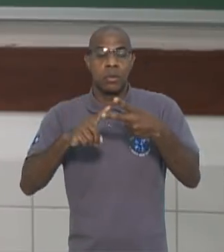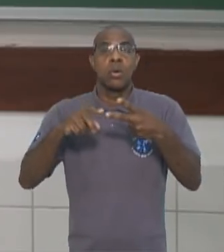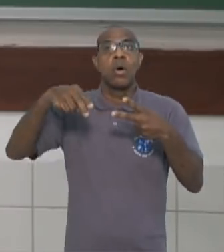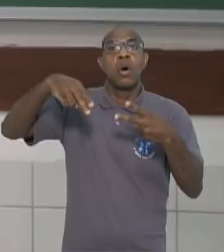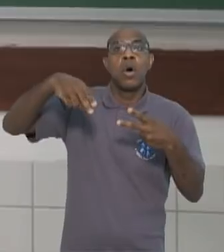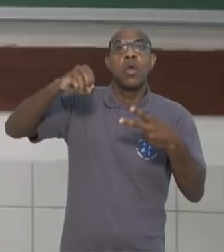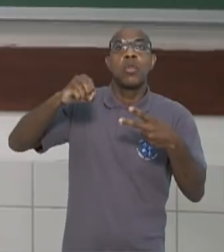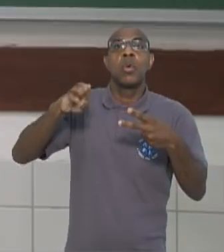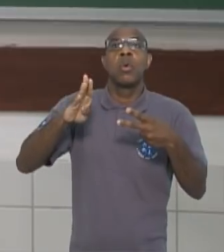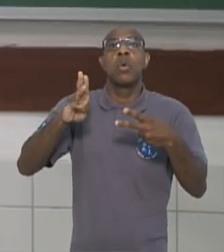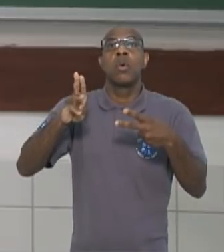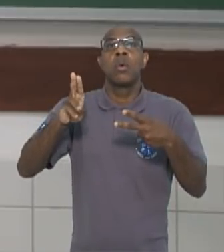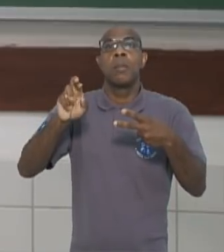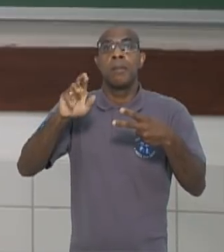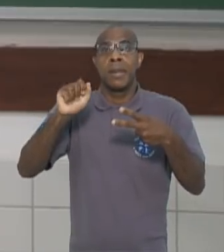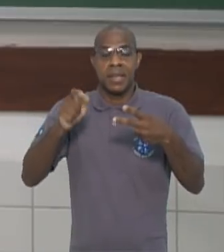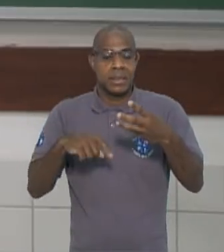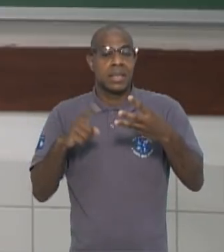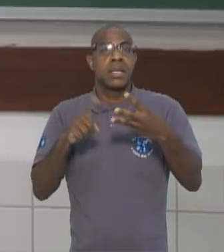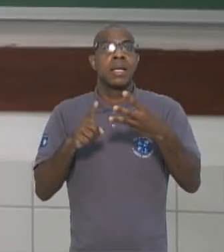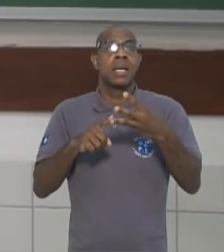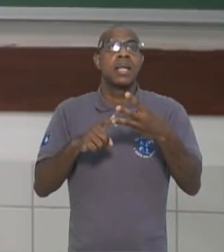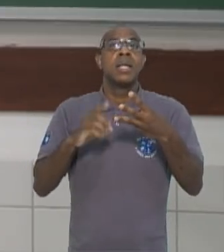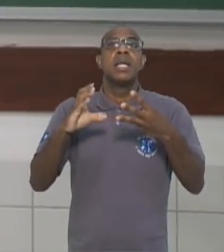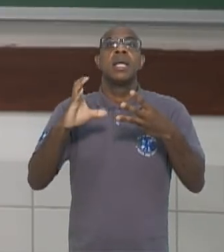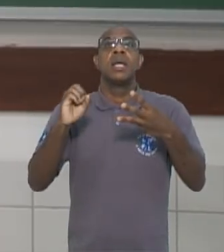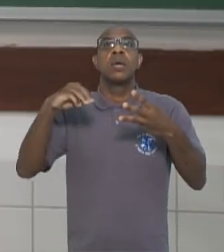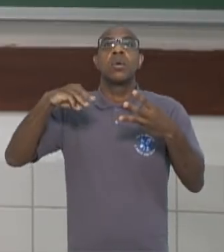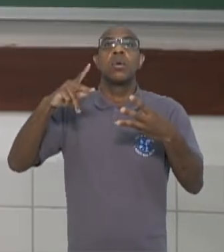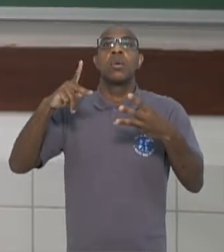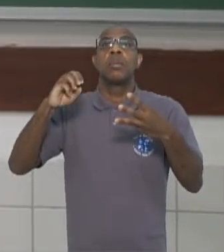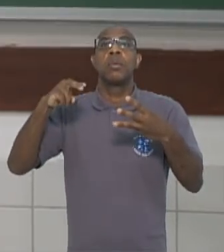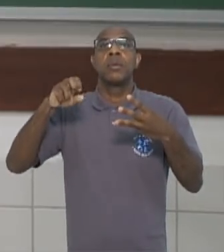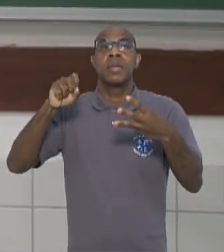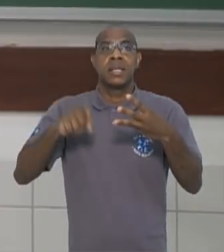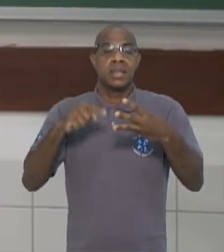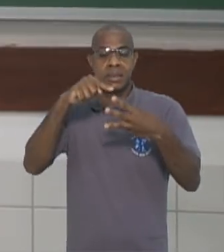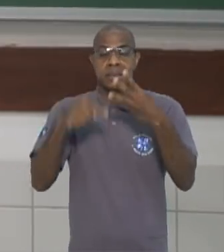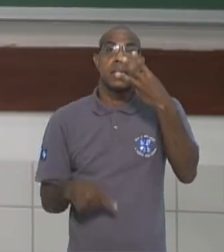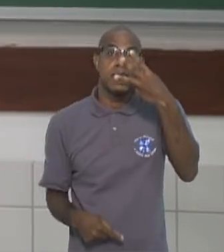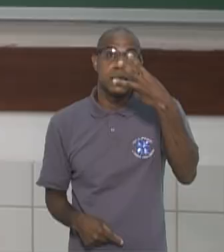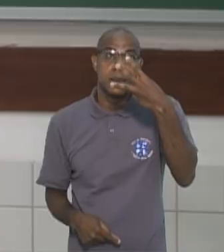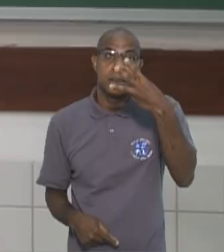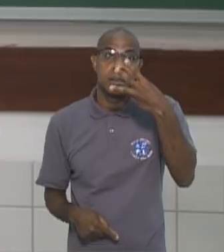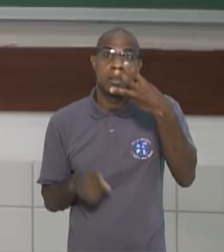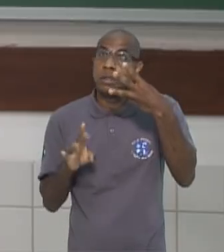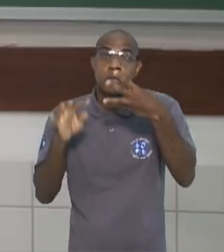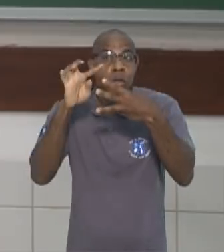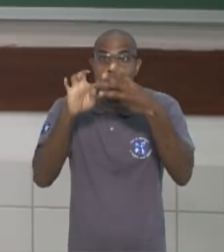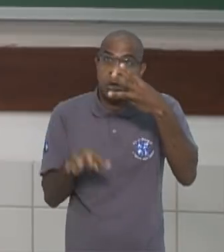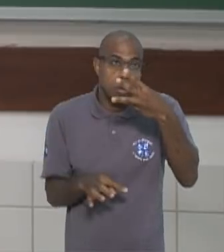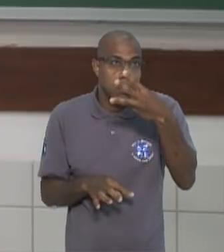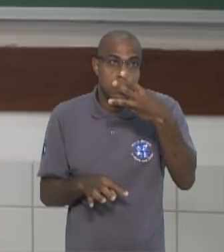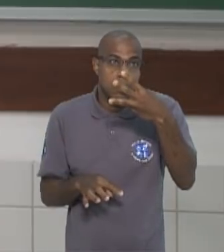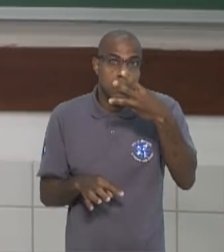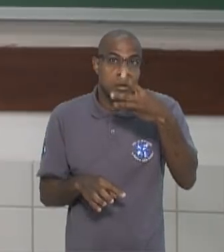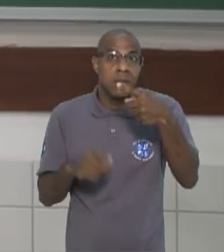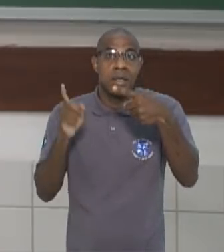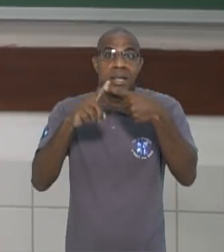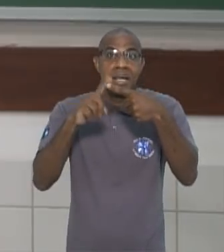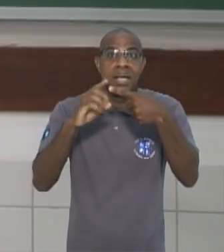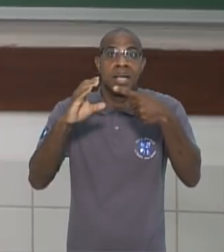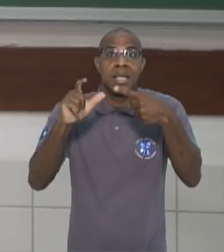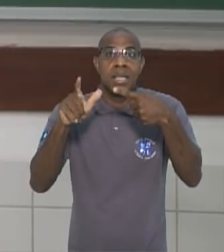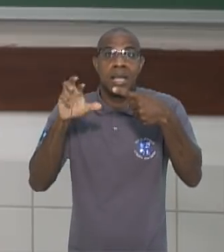e servos. Só. Não existe outros grupos sociais. Só são esses três. O clero responsável por